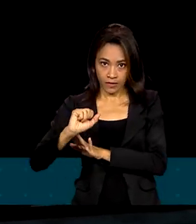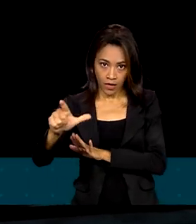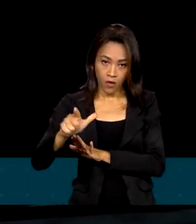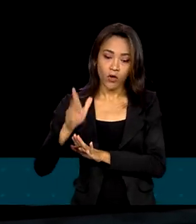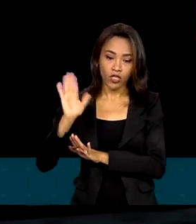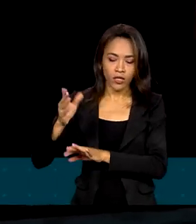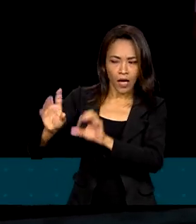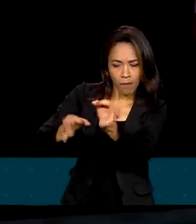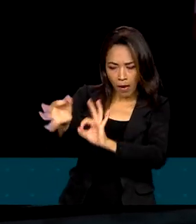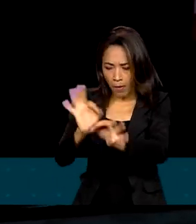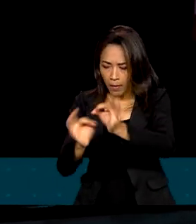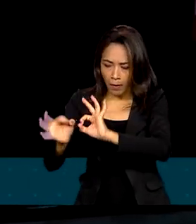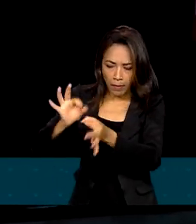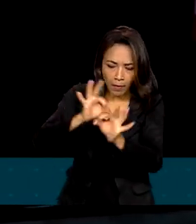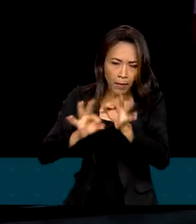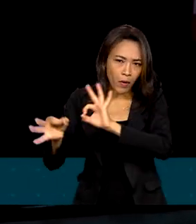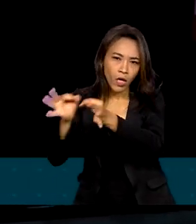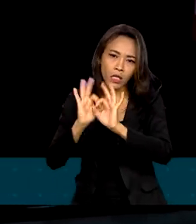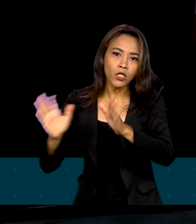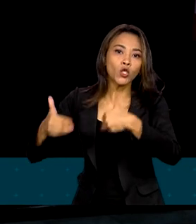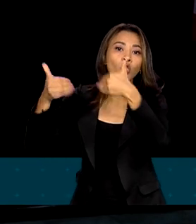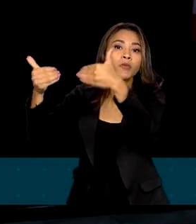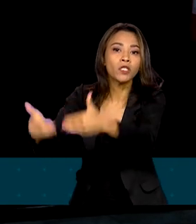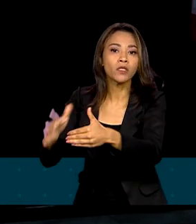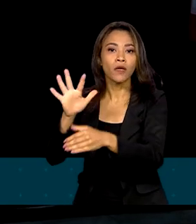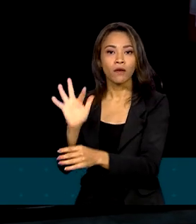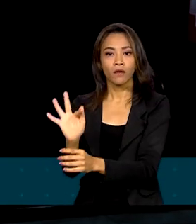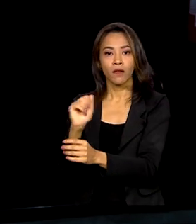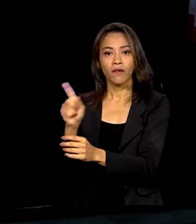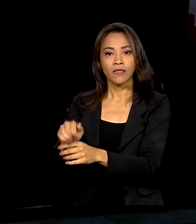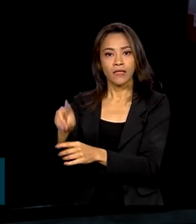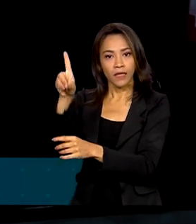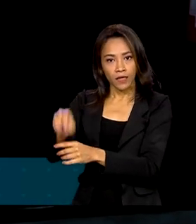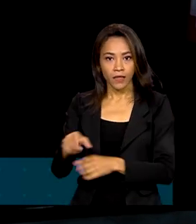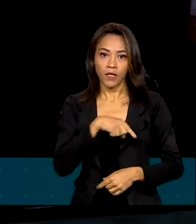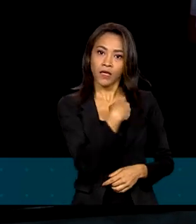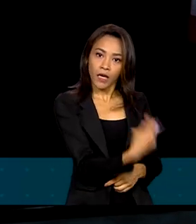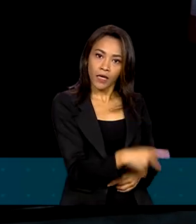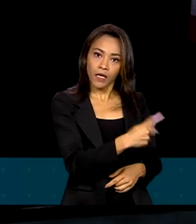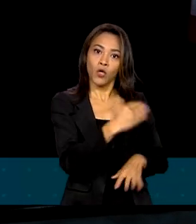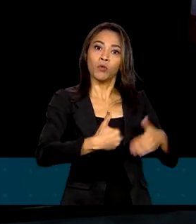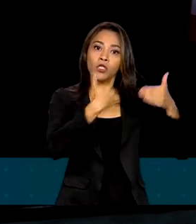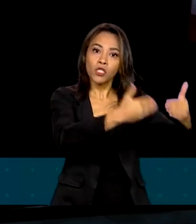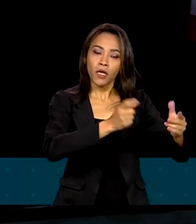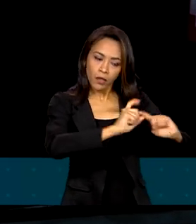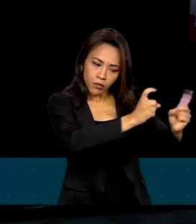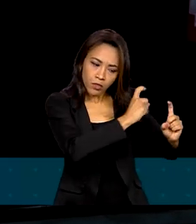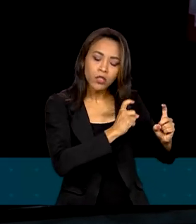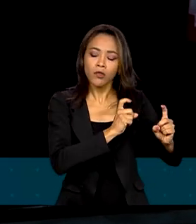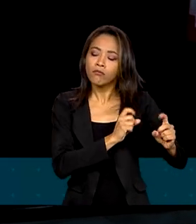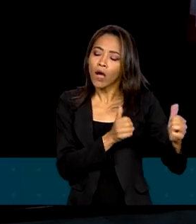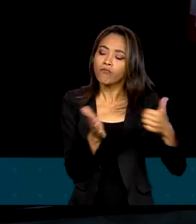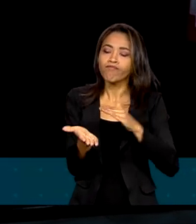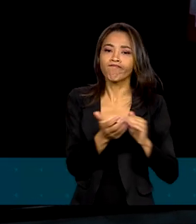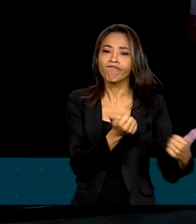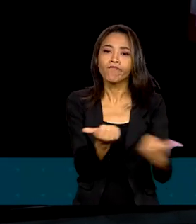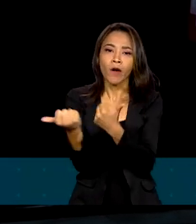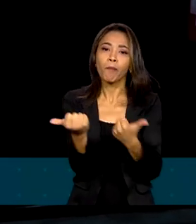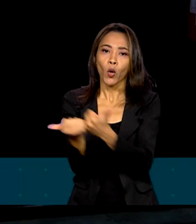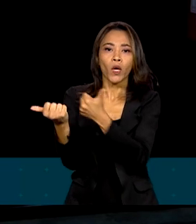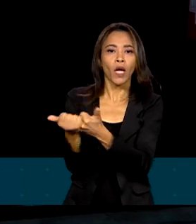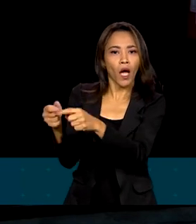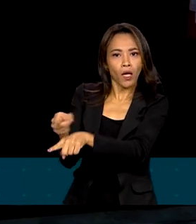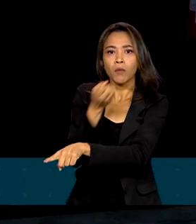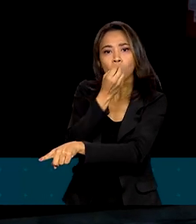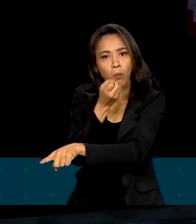e na sua moldura tem todo o aval do Ministério do Planejamento e Orçamento. Posso dizer que a moldura desse arcabouço fiscal está